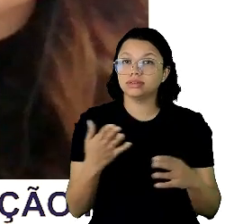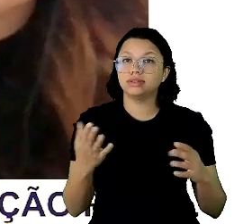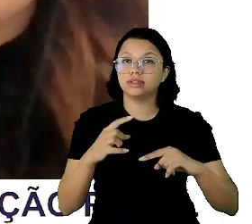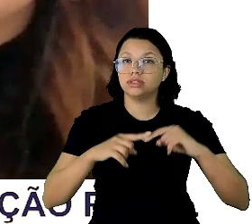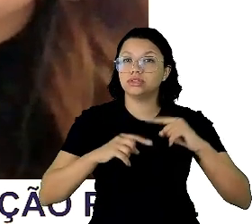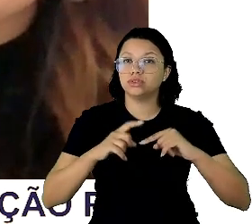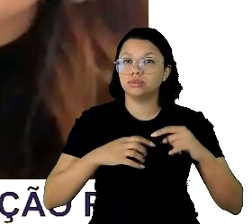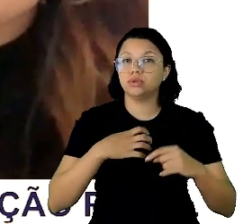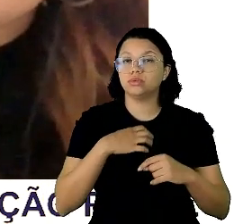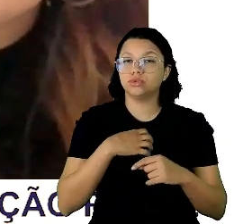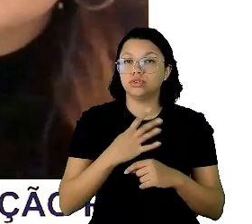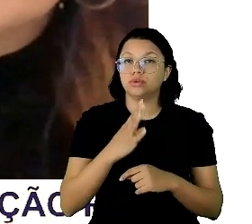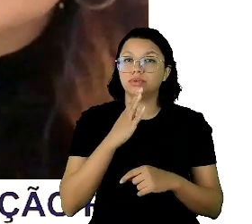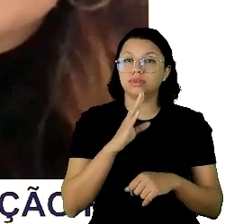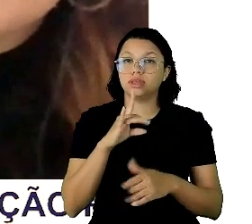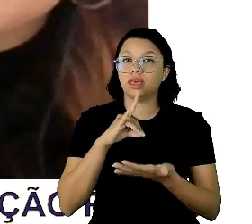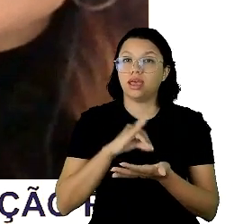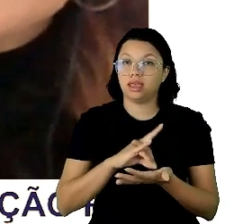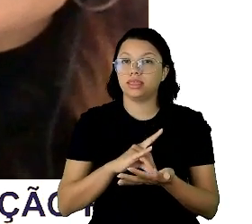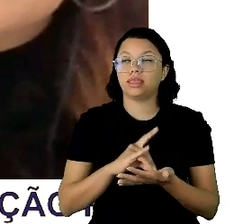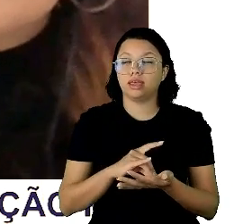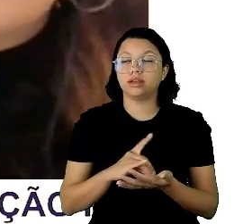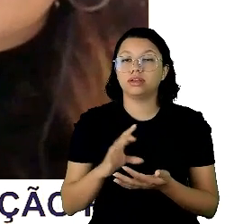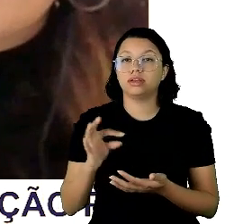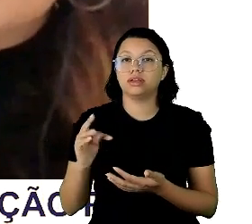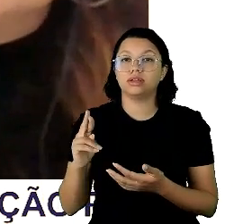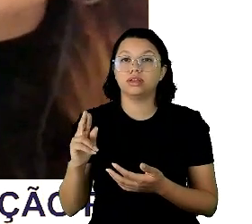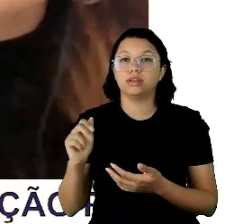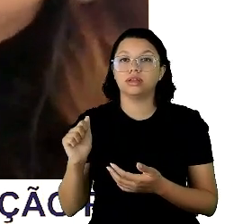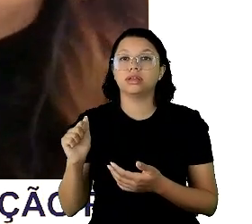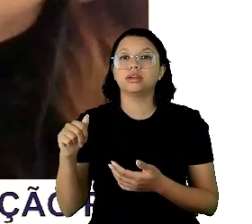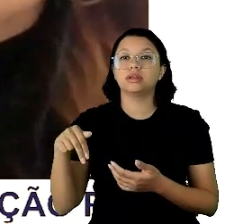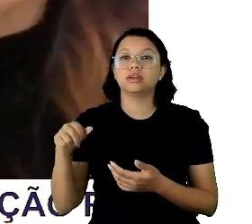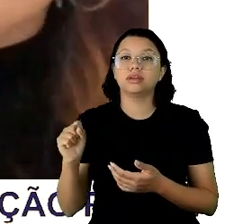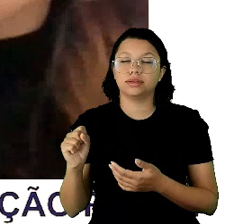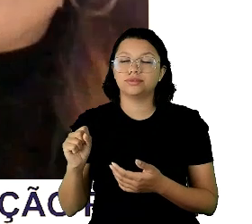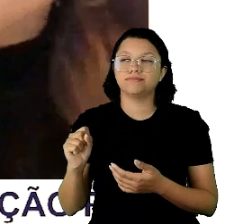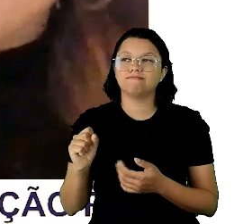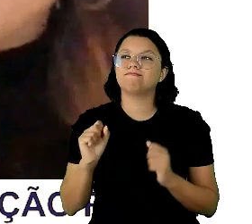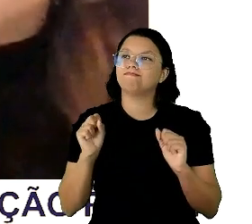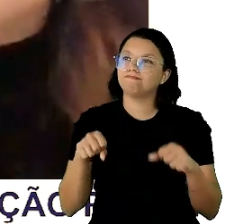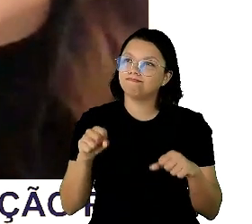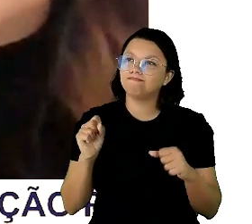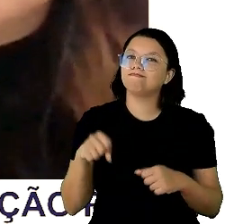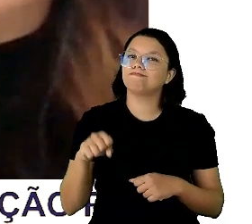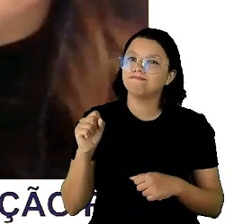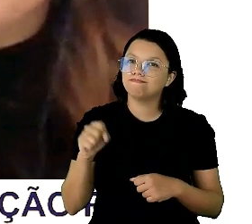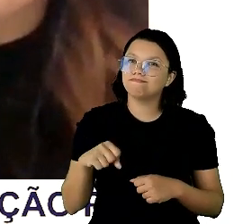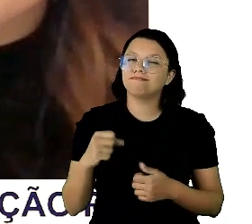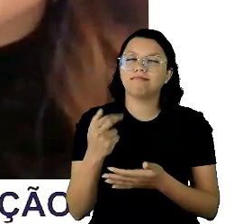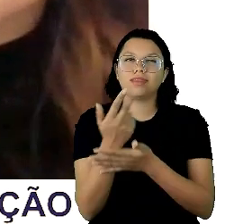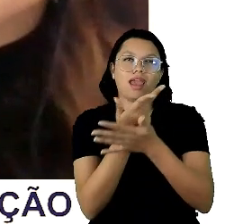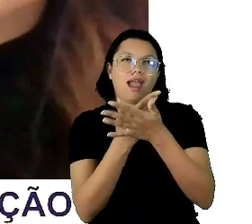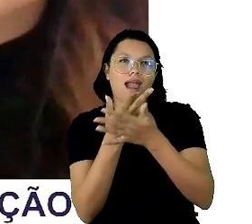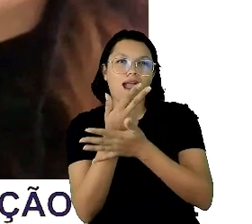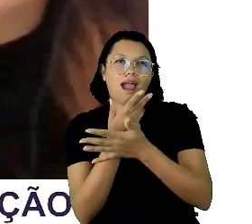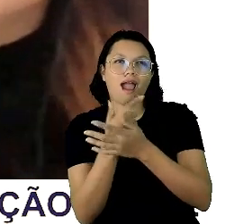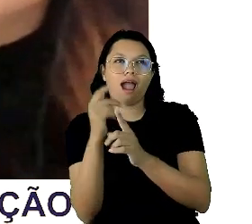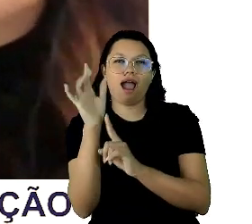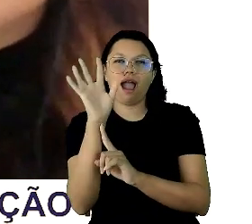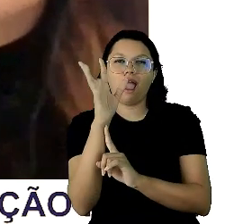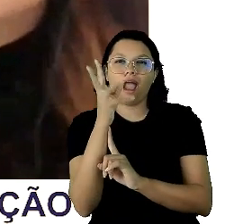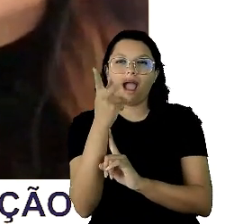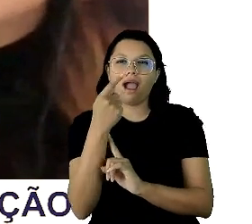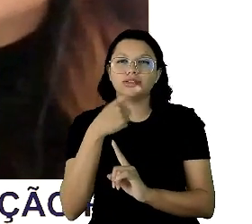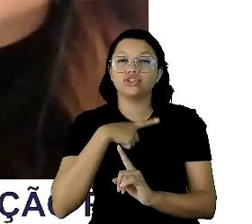forma de conhecer a realidade trans. A arte tem o poder de nos transportar para aquela realidade,